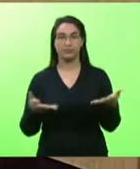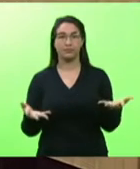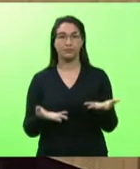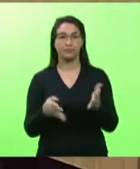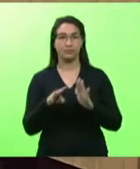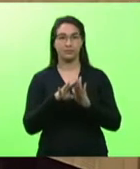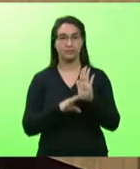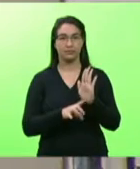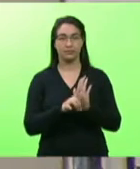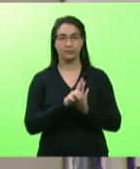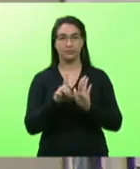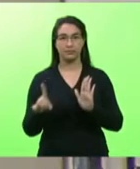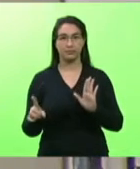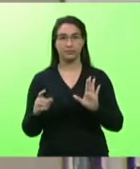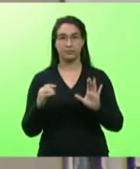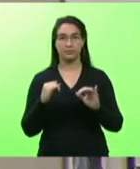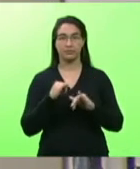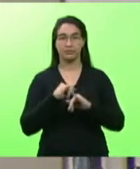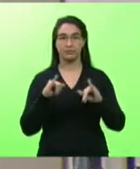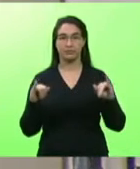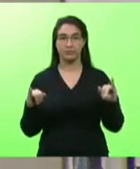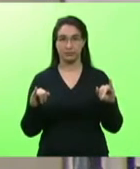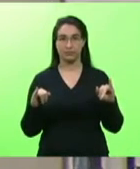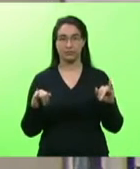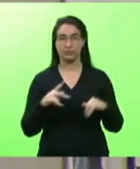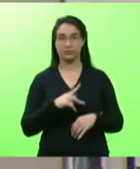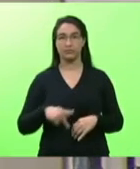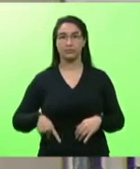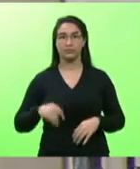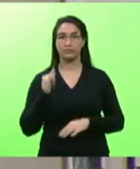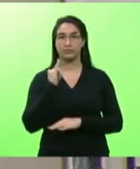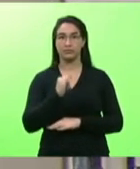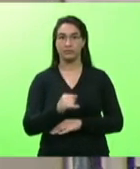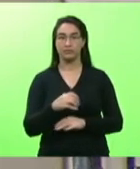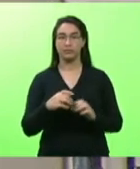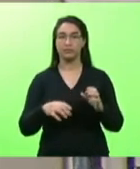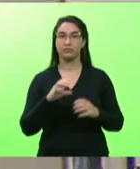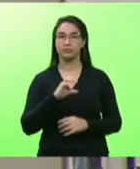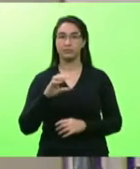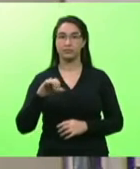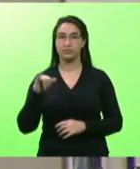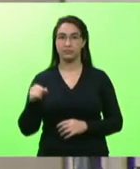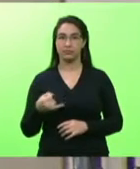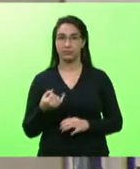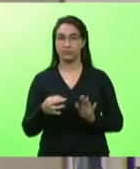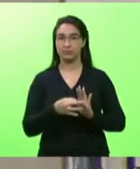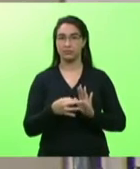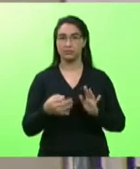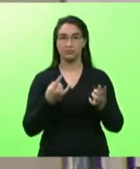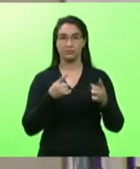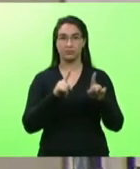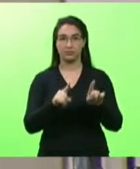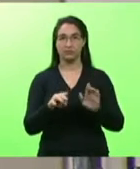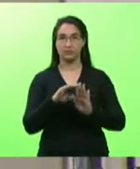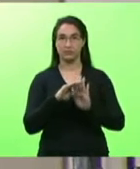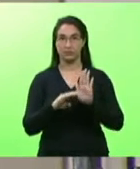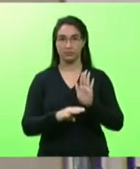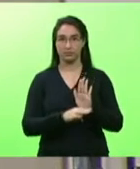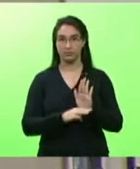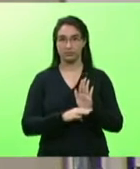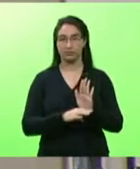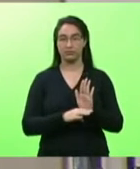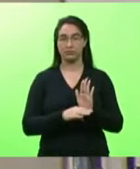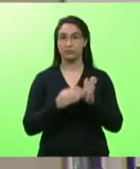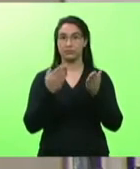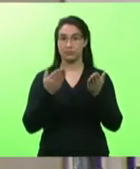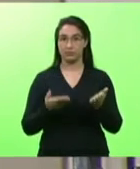Bom dia comunicado à presidência comunica que a comissão de constituição e justiça apresentou pareceres contrários as seguintes matérias e